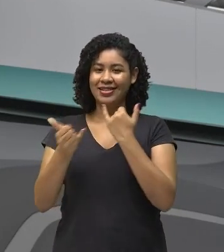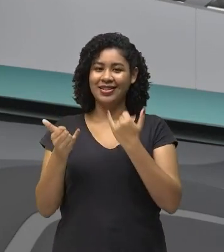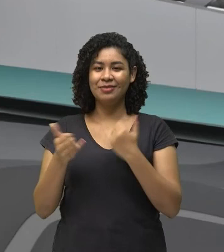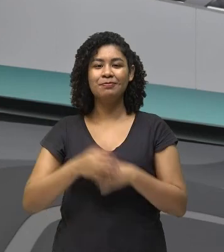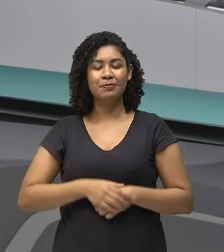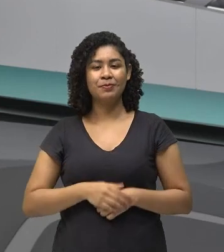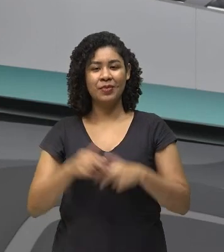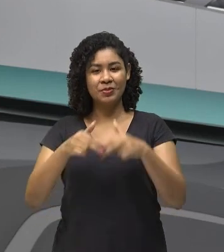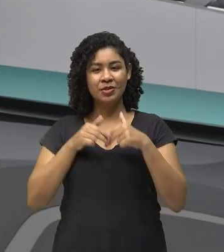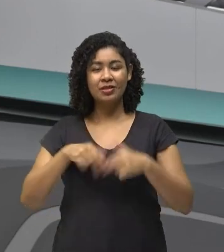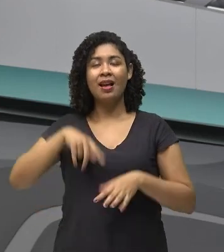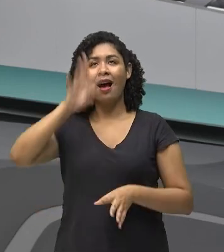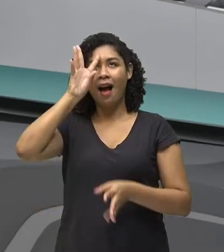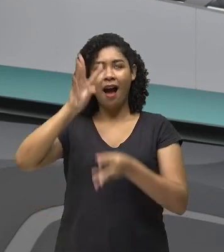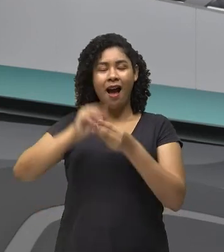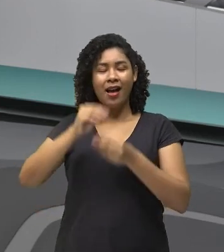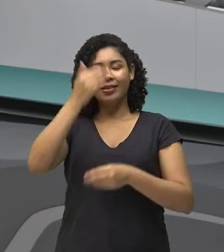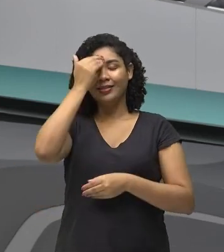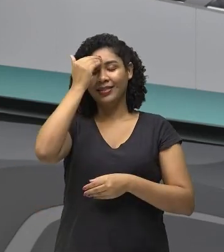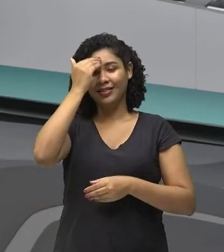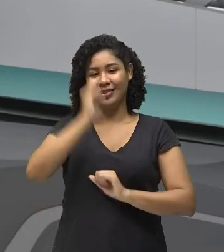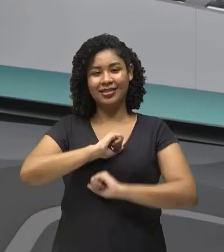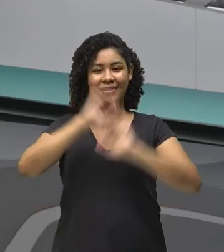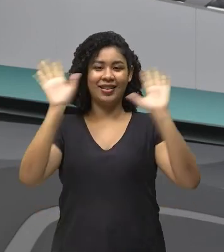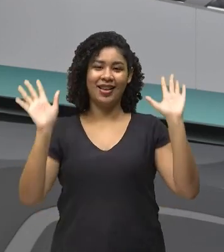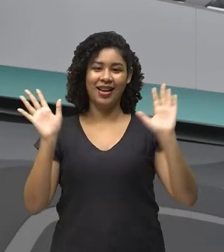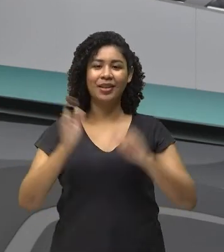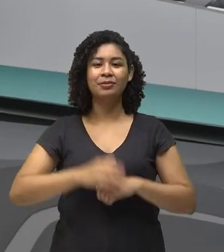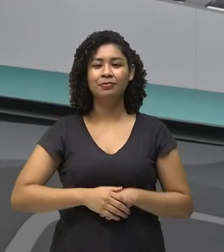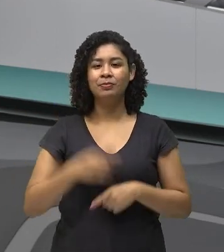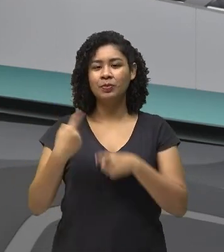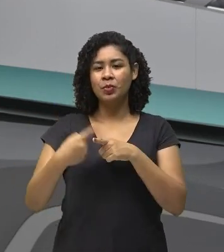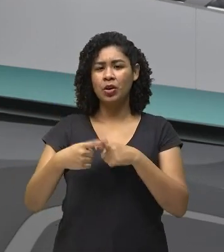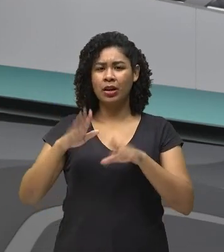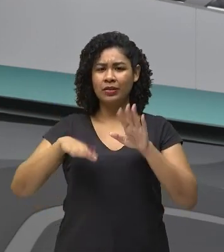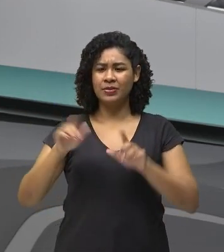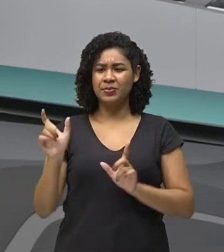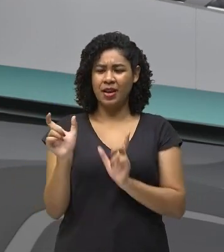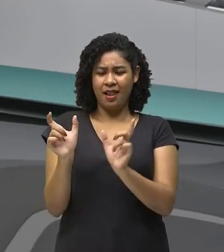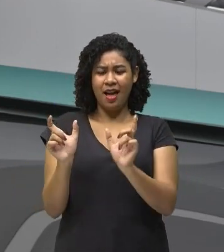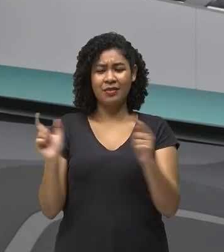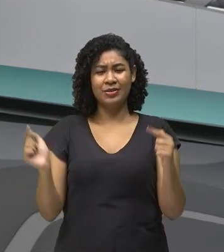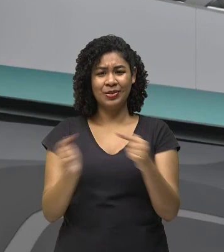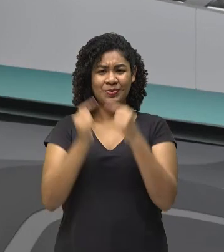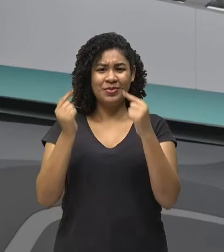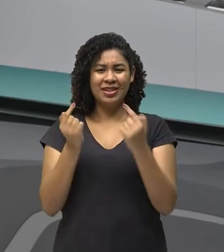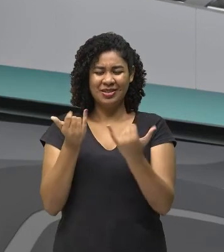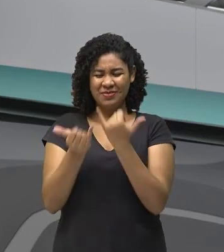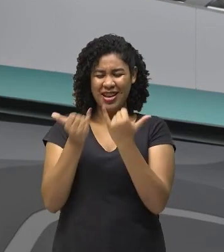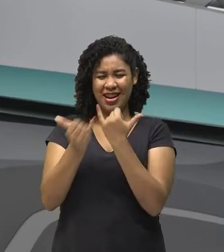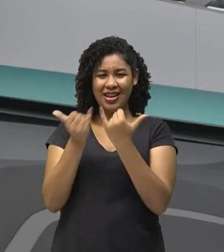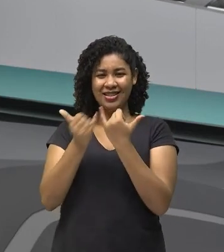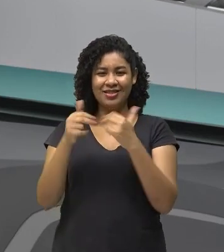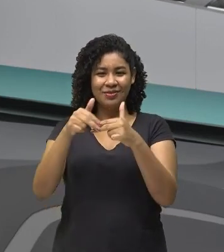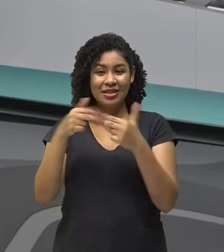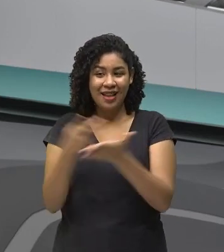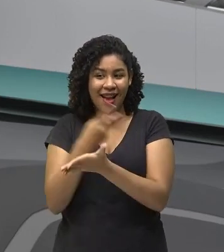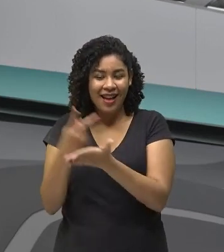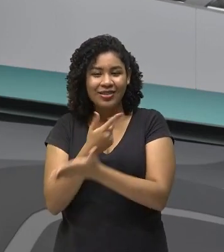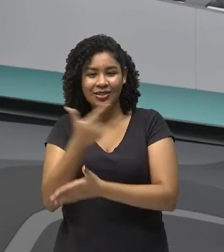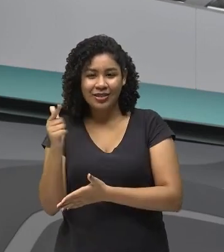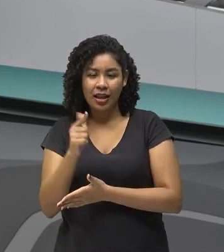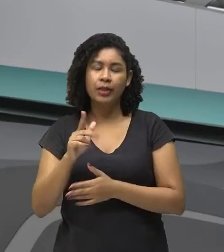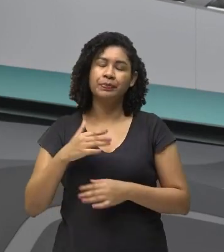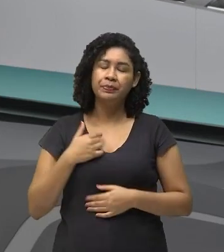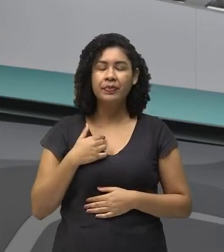já tem uma ideia do que aquele autor está querendo falar para você. Porque a palavra é bem parecida, então não tem como dar erro, tudo bem? Tudo bem que tem algumas palavras que